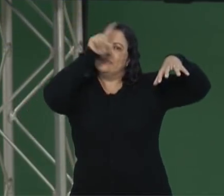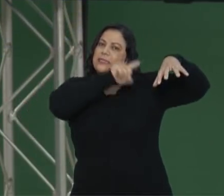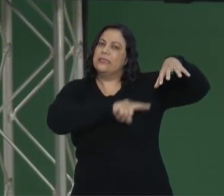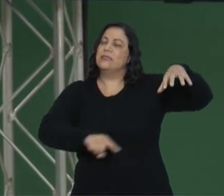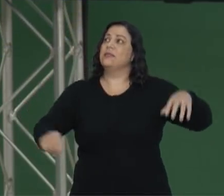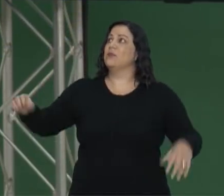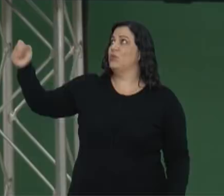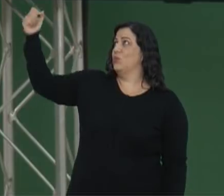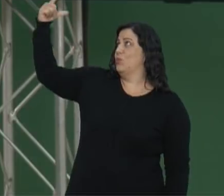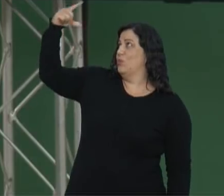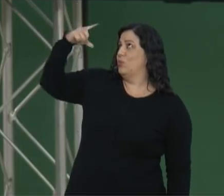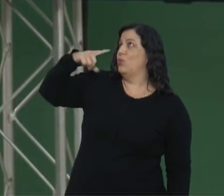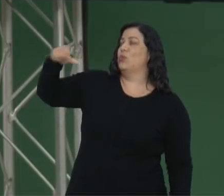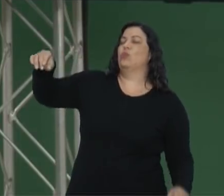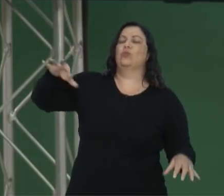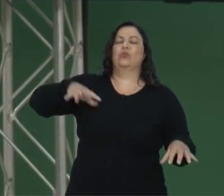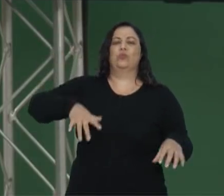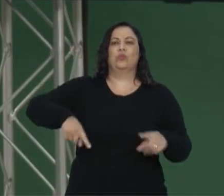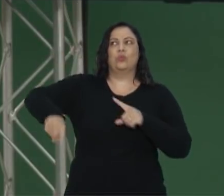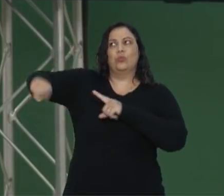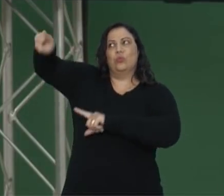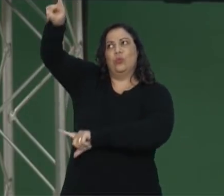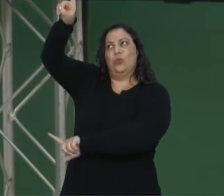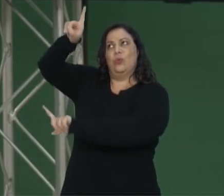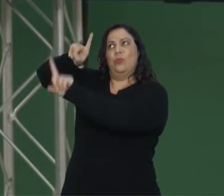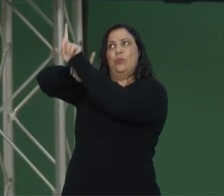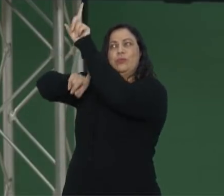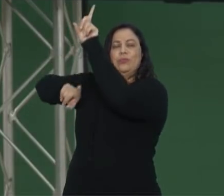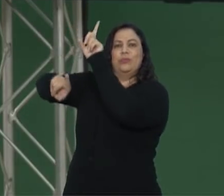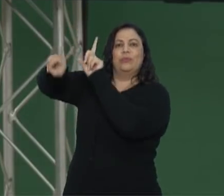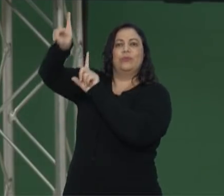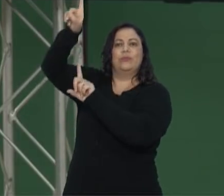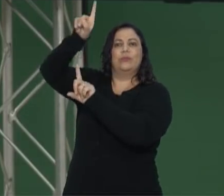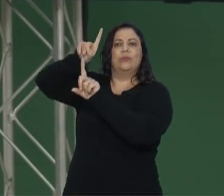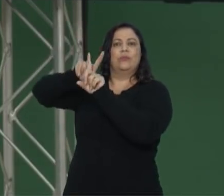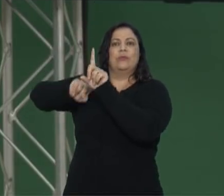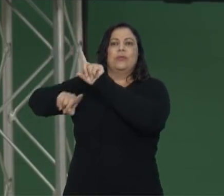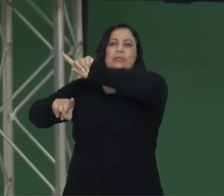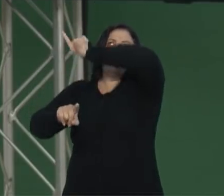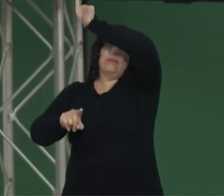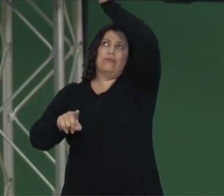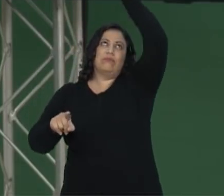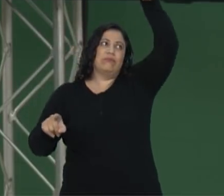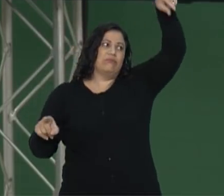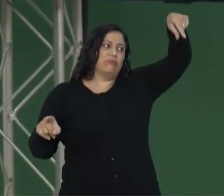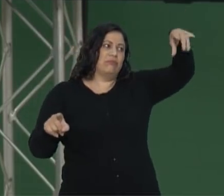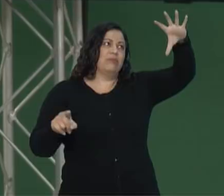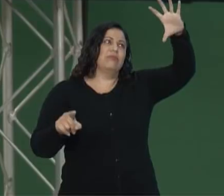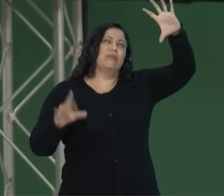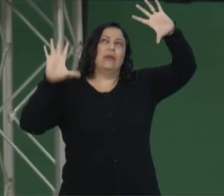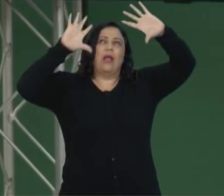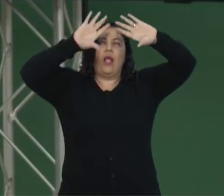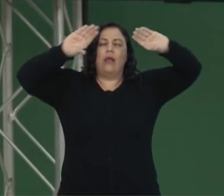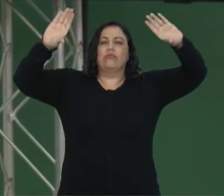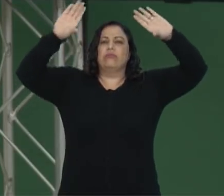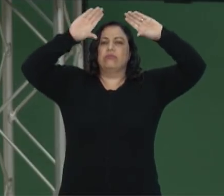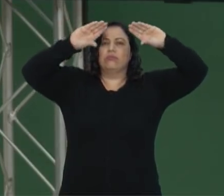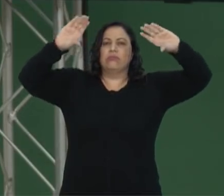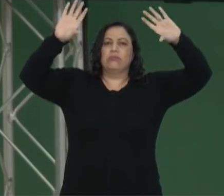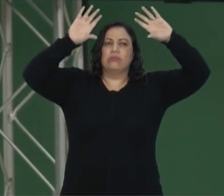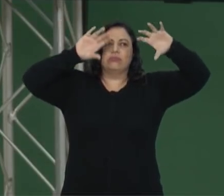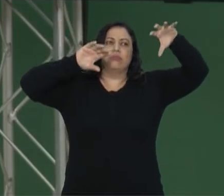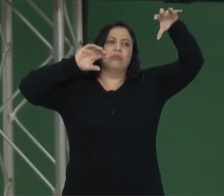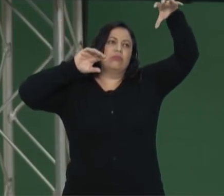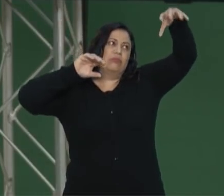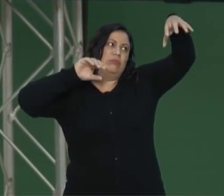vai evaporar, ela sobe em grandes altitudes, ela vai condensar e forma as nuvens,